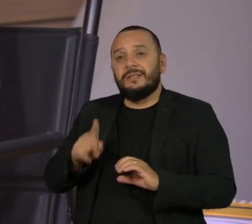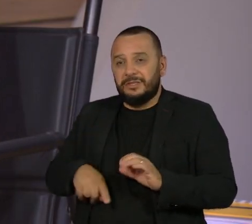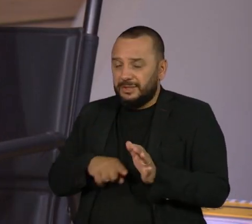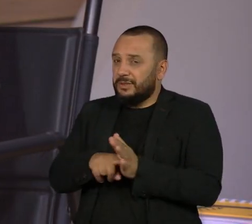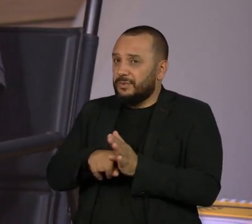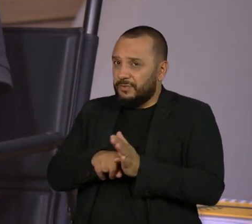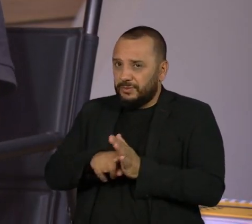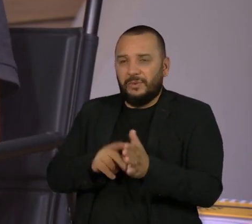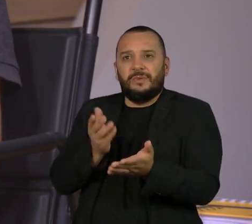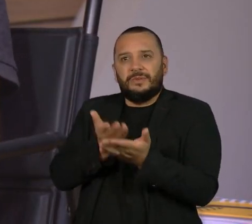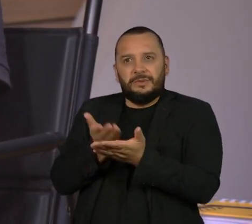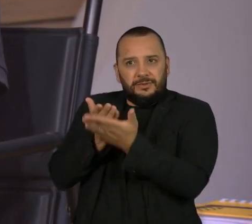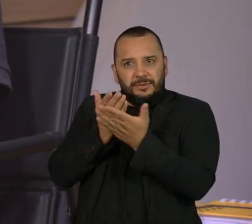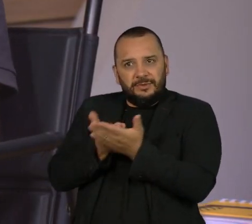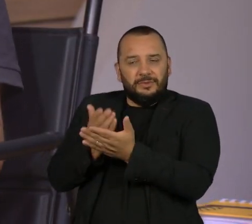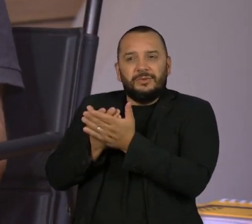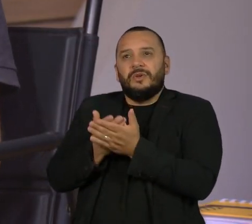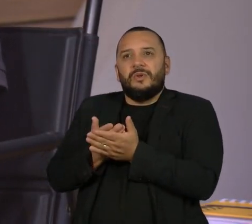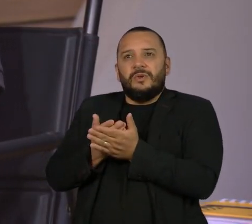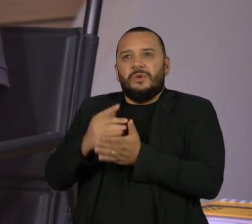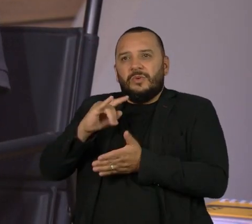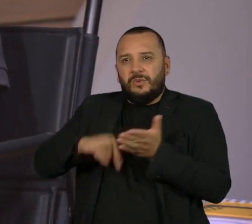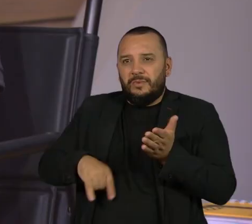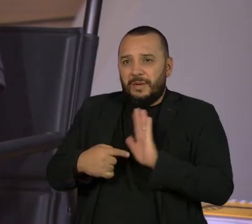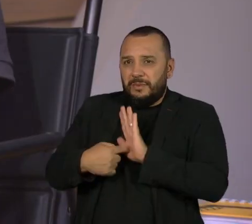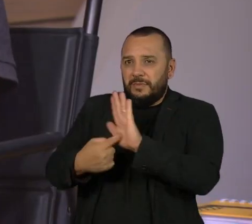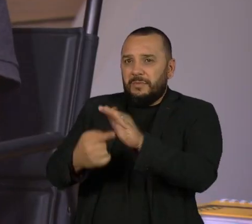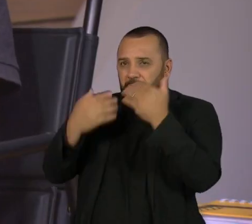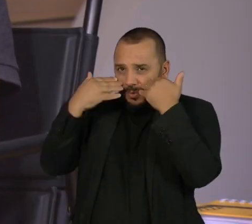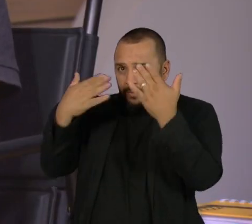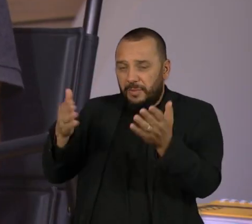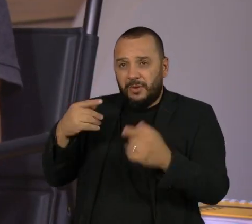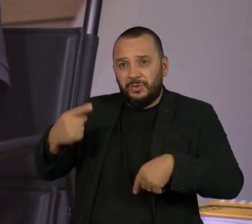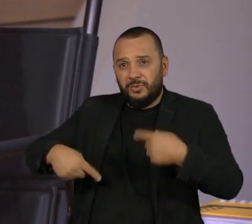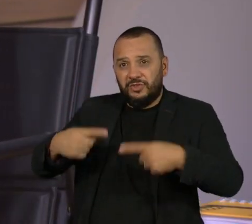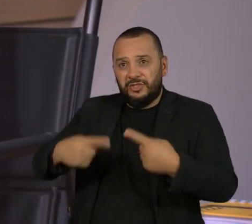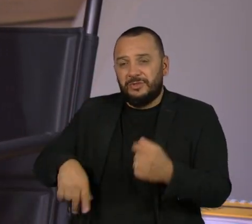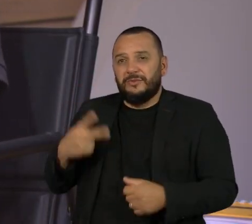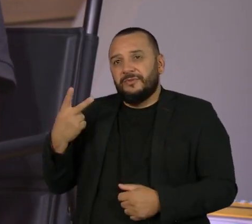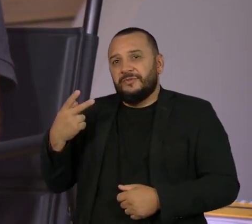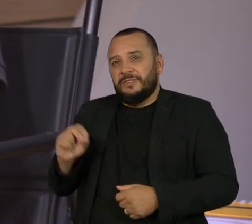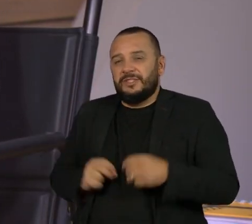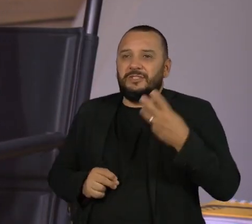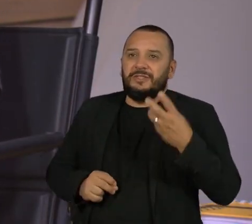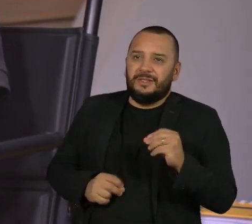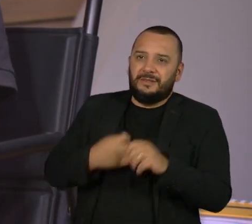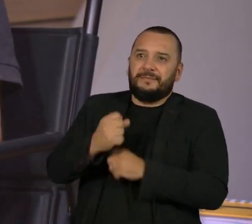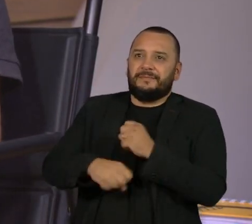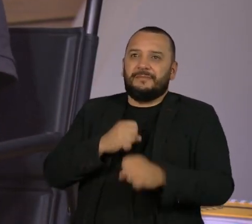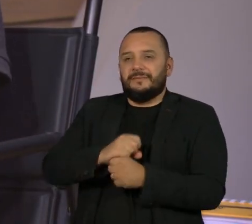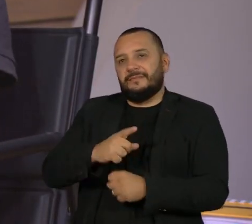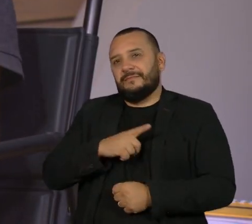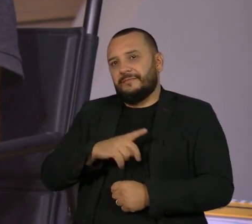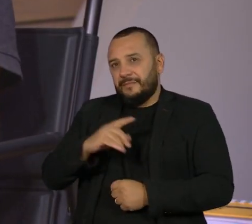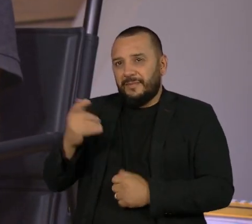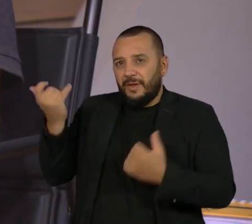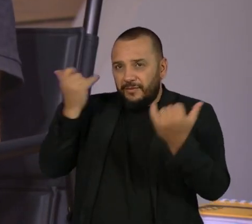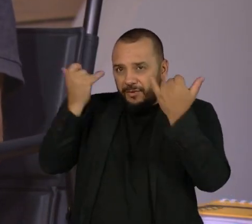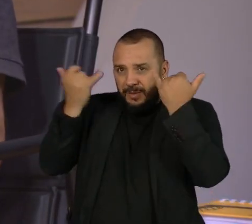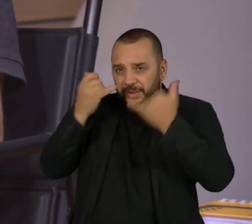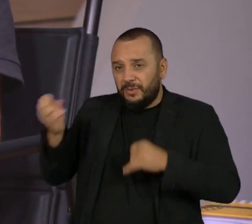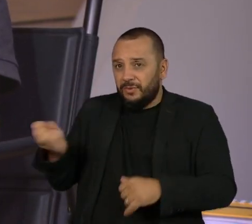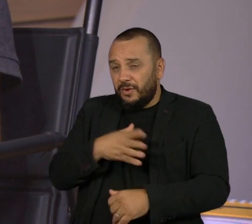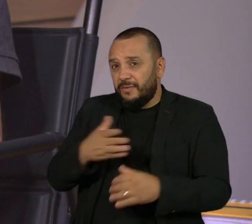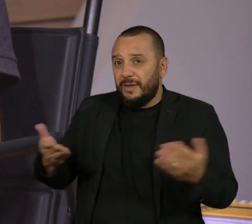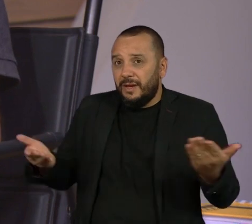que trouxeram documentos. Isso foi discutido durante 20, 30 anos, cada vez uma informação que vem. E agora as